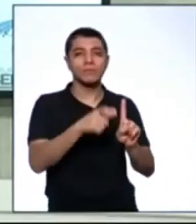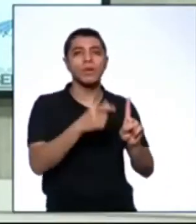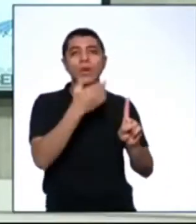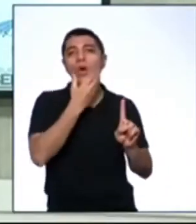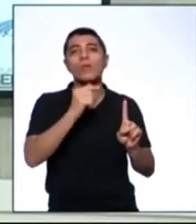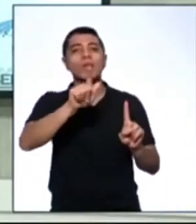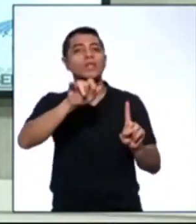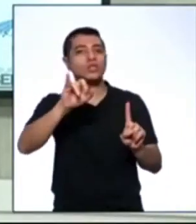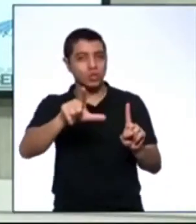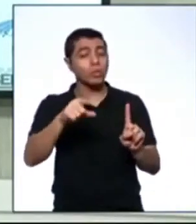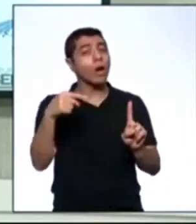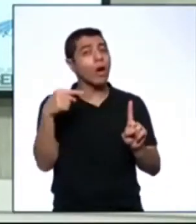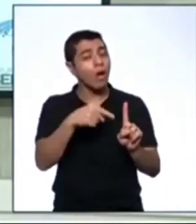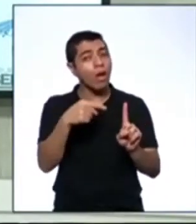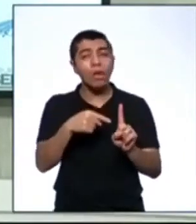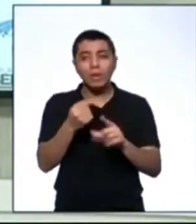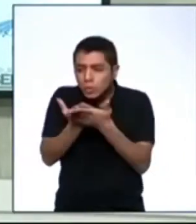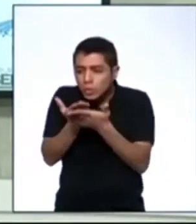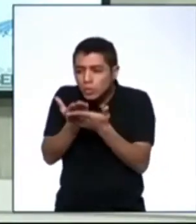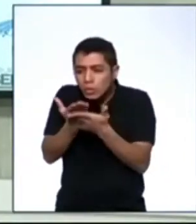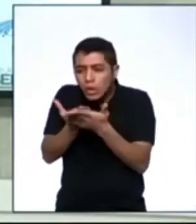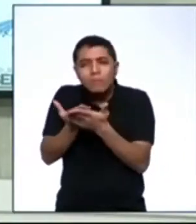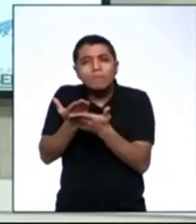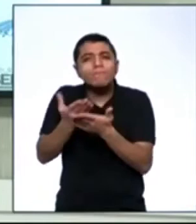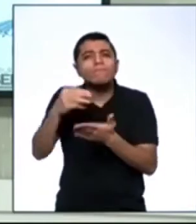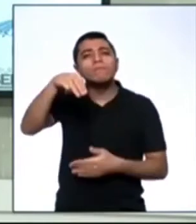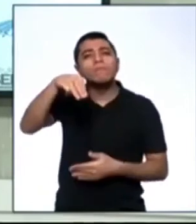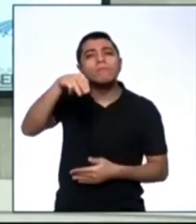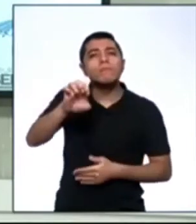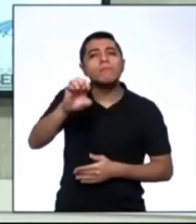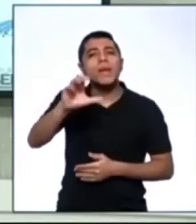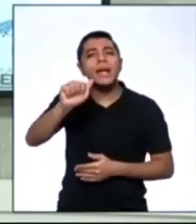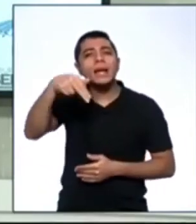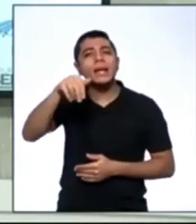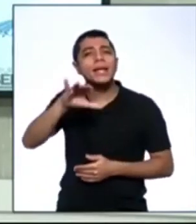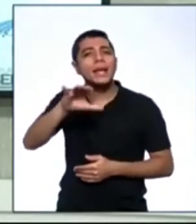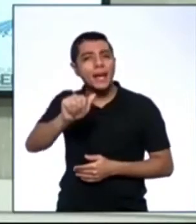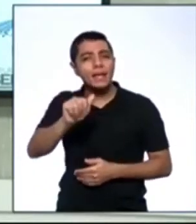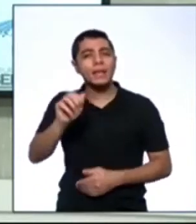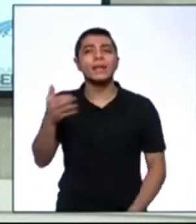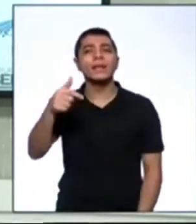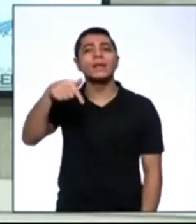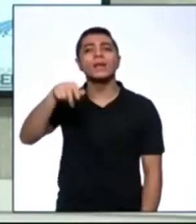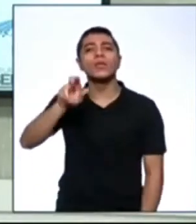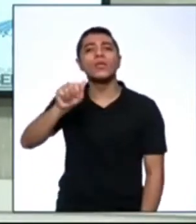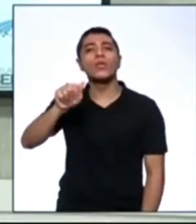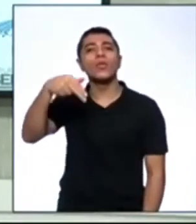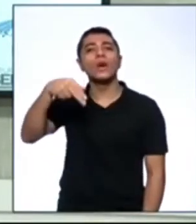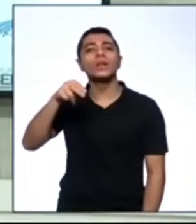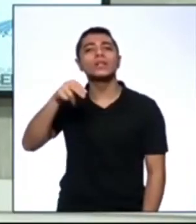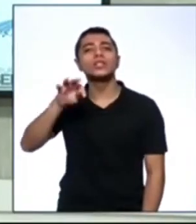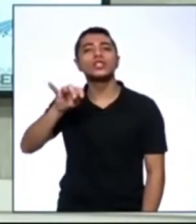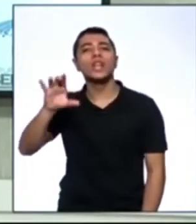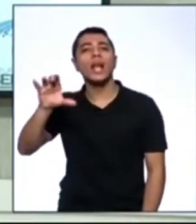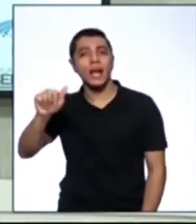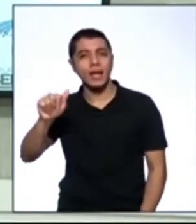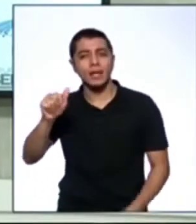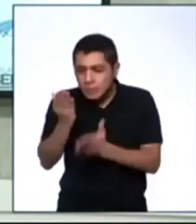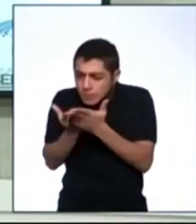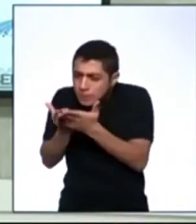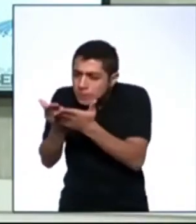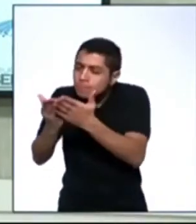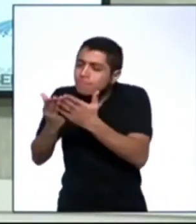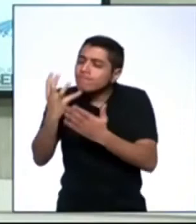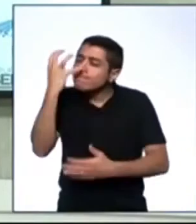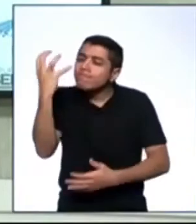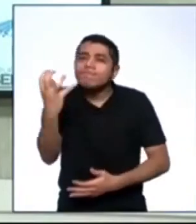resolveu gravar um álbum chamado Quanta, que exatamente tem um lado quântico, que ele gostou da mecânica quântica,